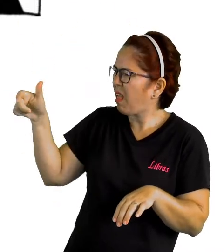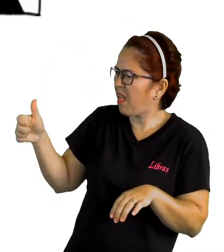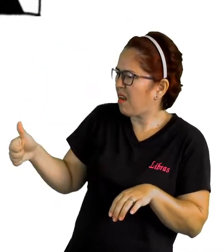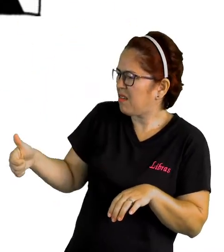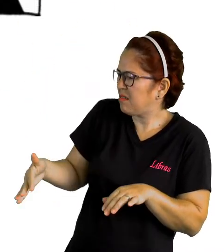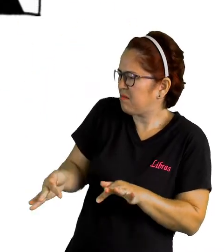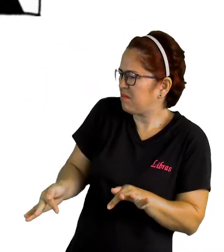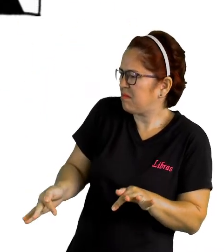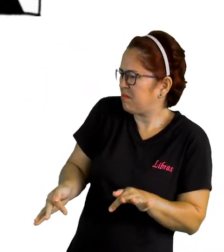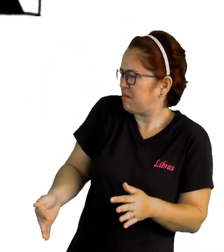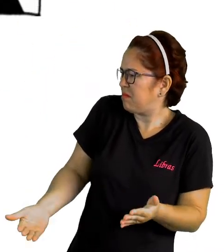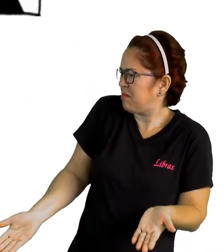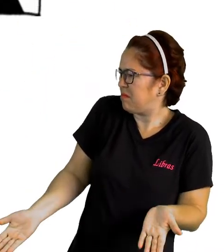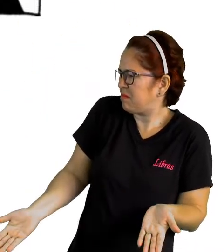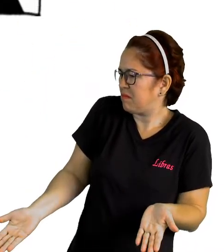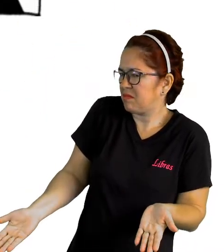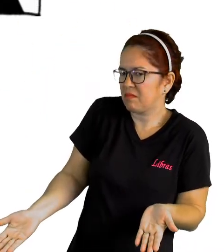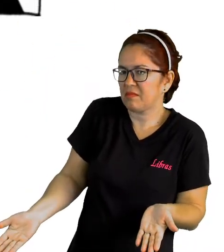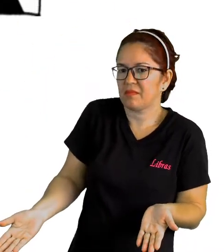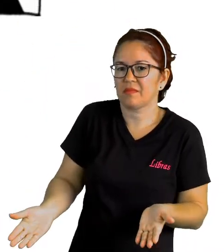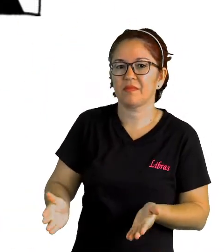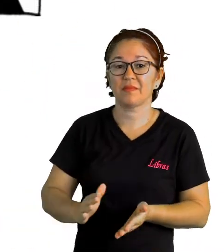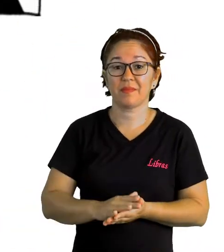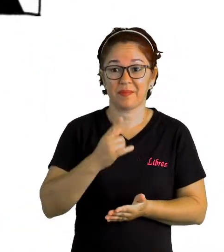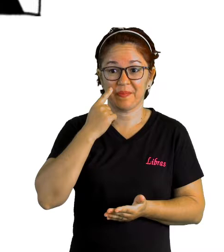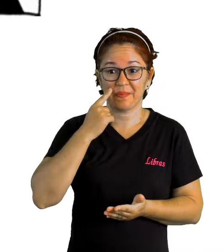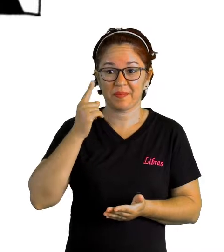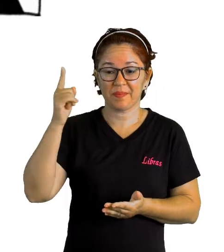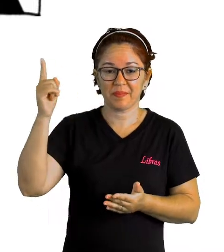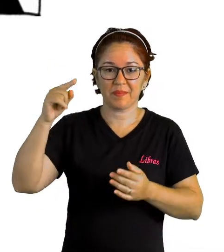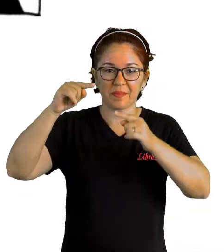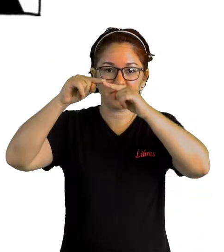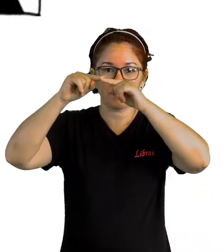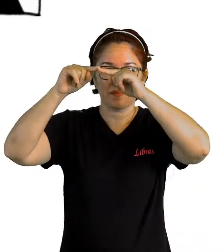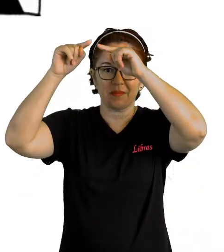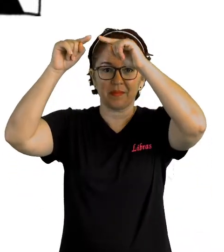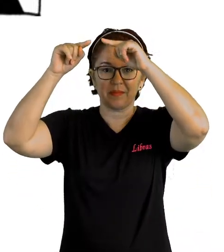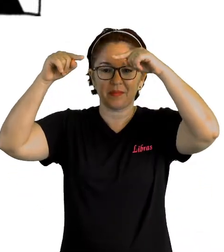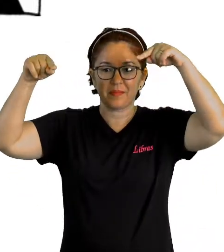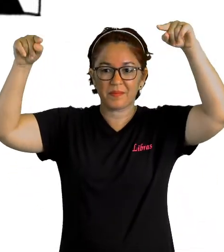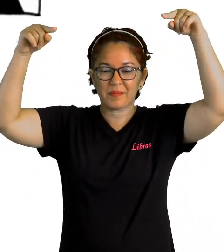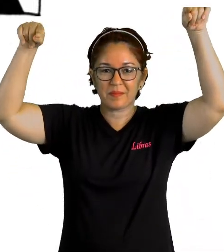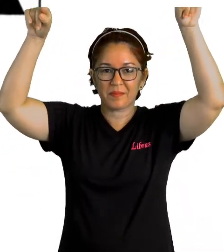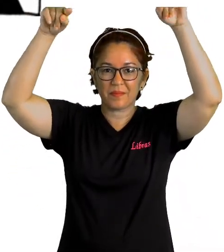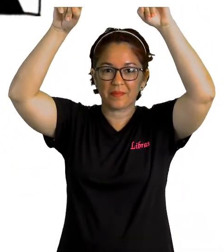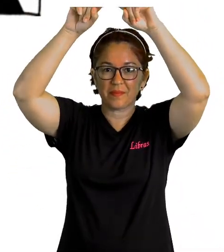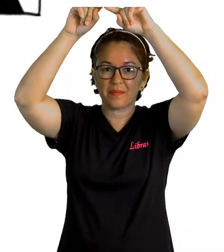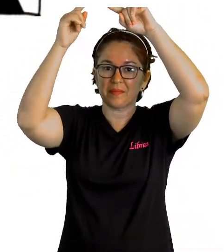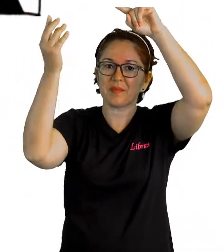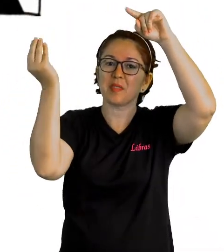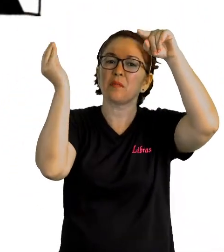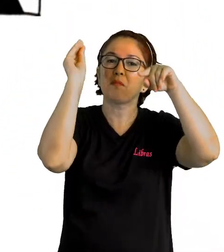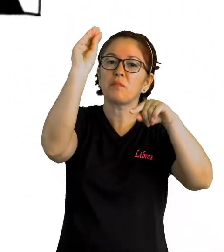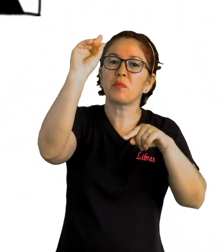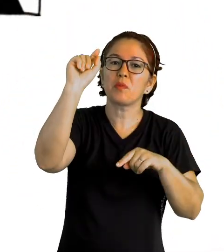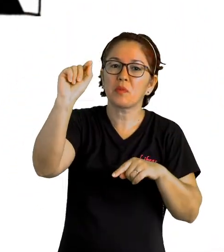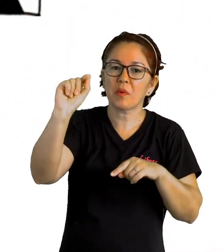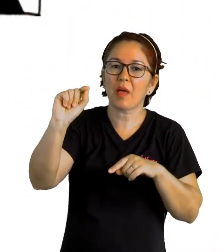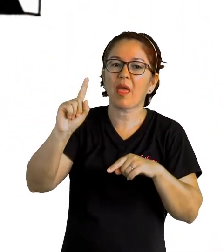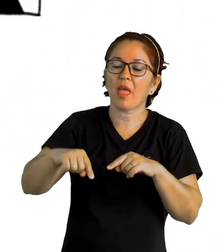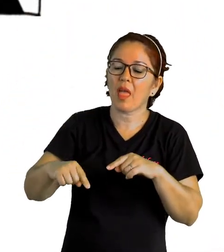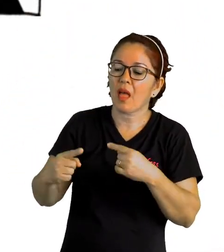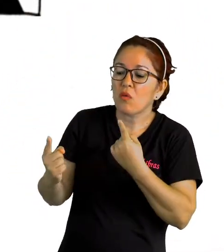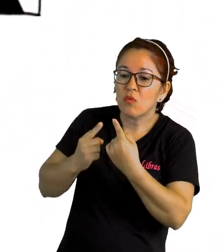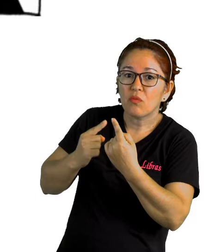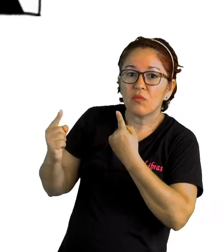o seguinte, que nos balões aparecem a fala dos personagens, certo? Que nós chamamos